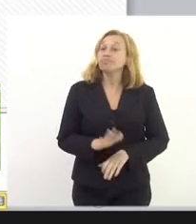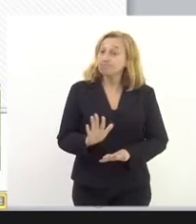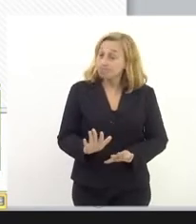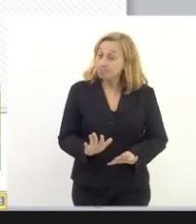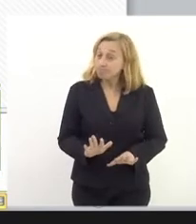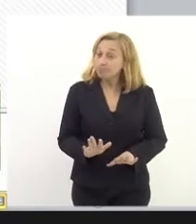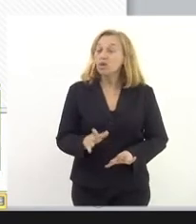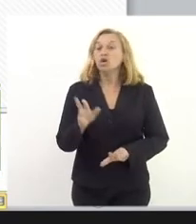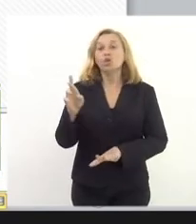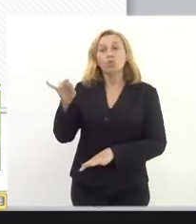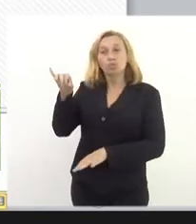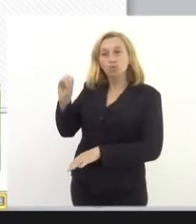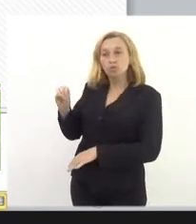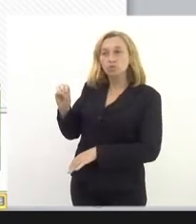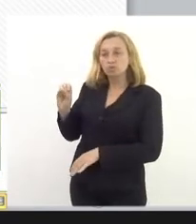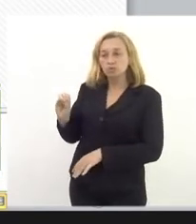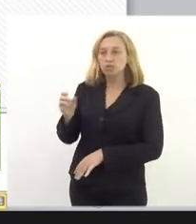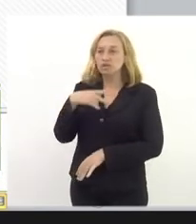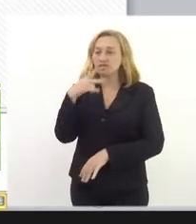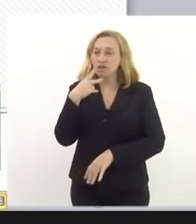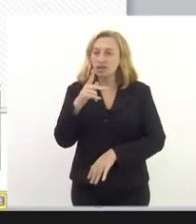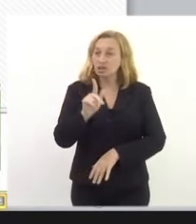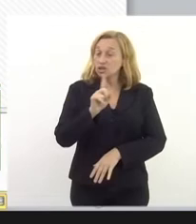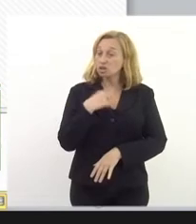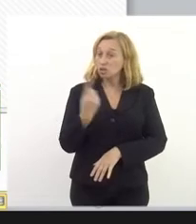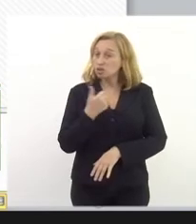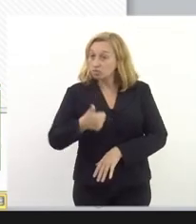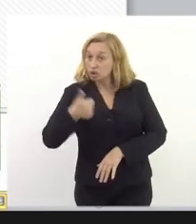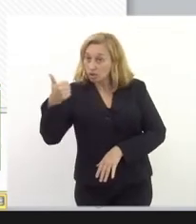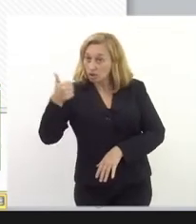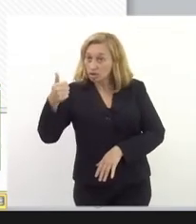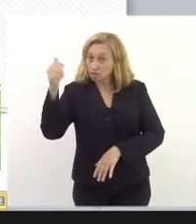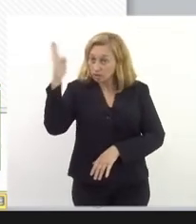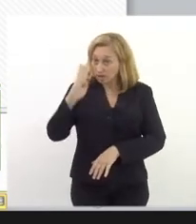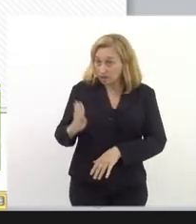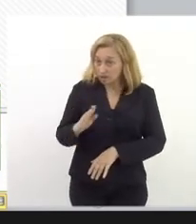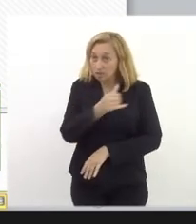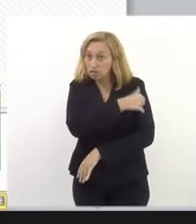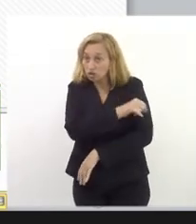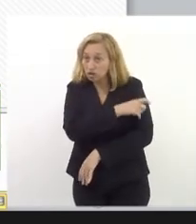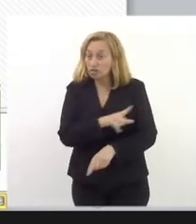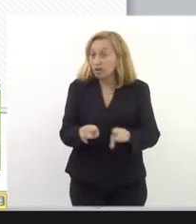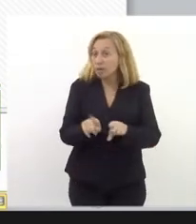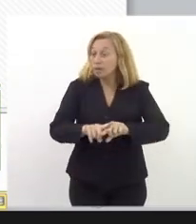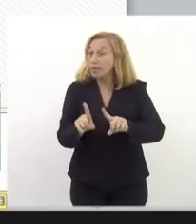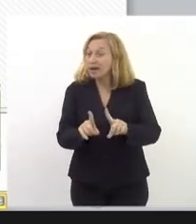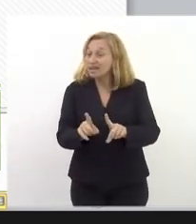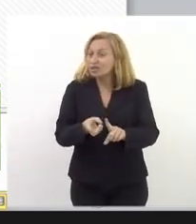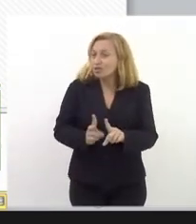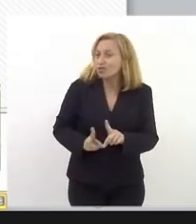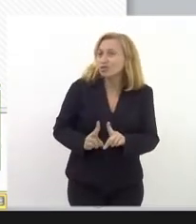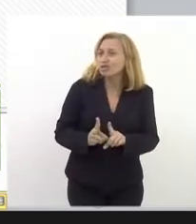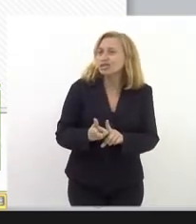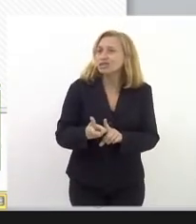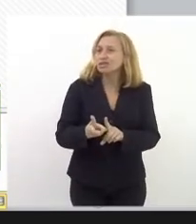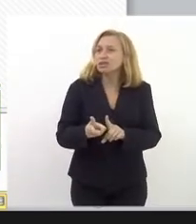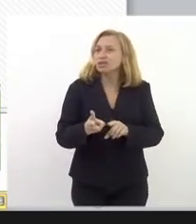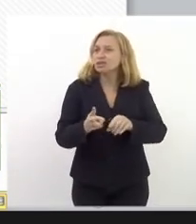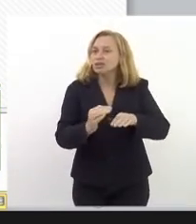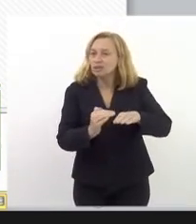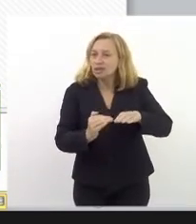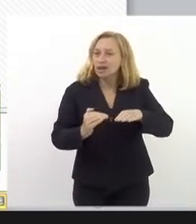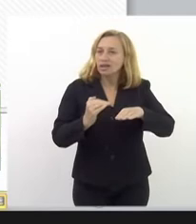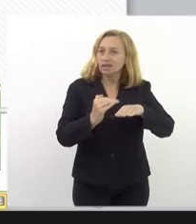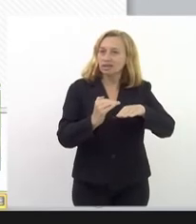O Bruno está falando aqui, né, que a gente melhora, né, o Brasil também melhora, mas a gente continua acima da